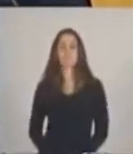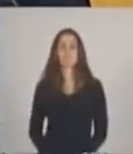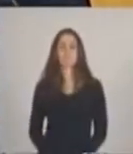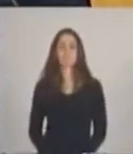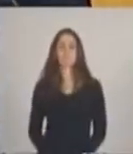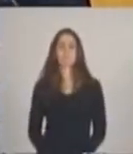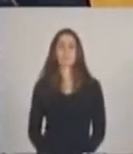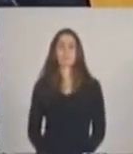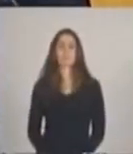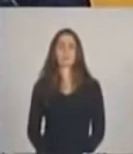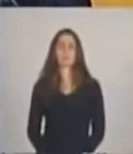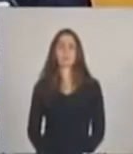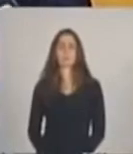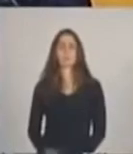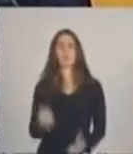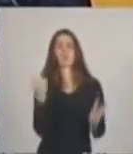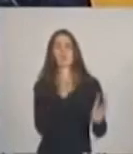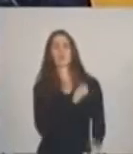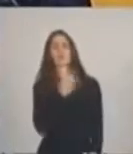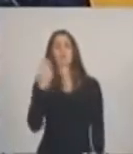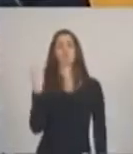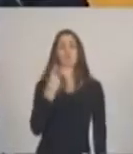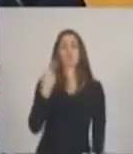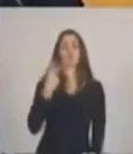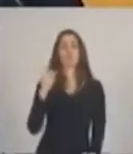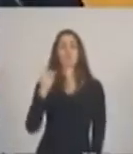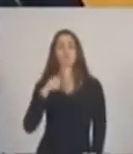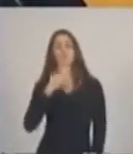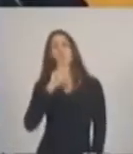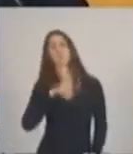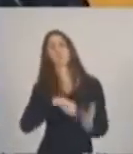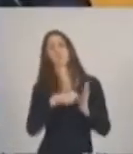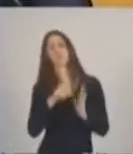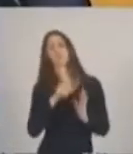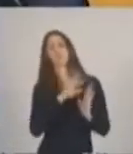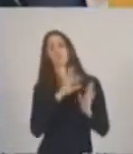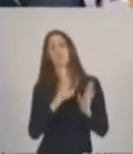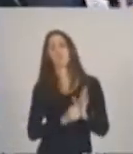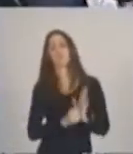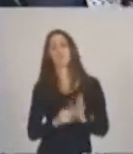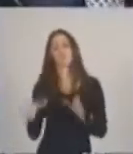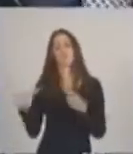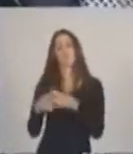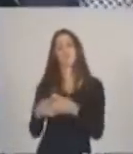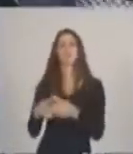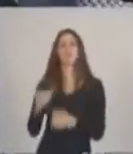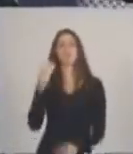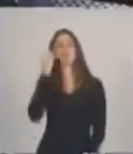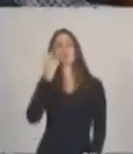total, projeto de lei 61-2021. Deputado Gandini, pela Comissão de Justiça.